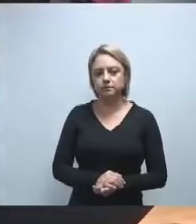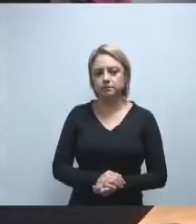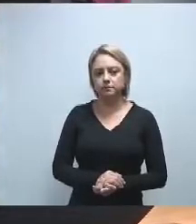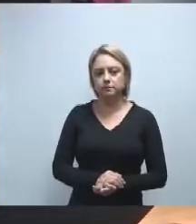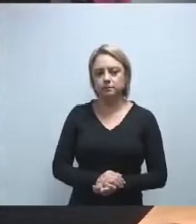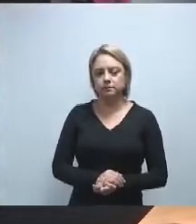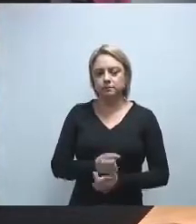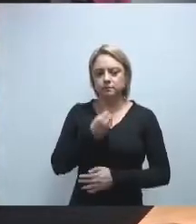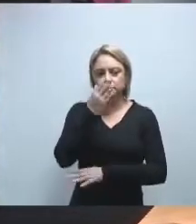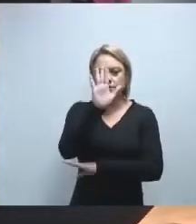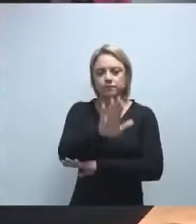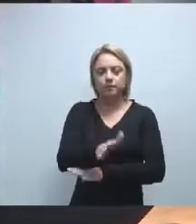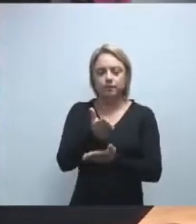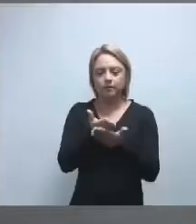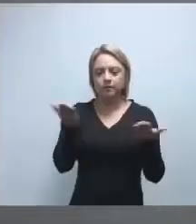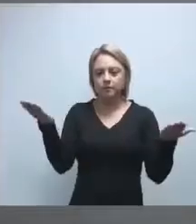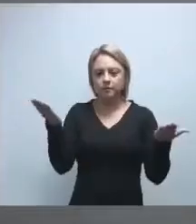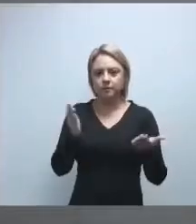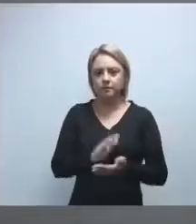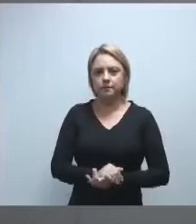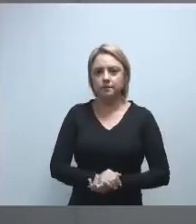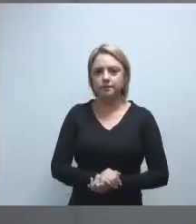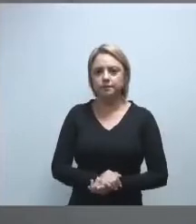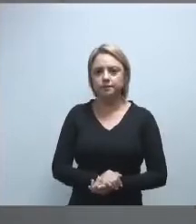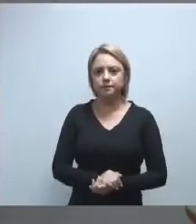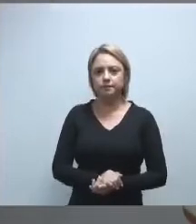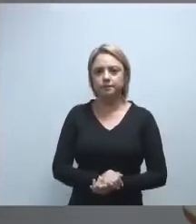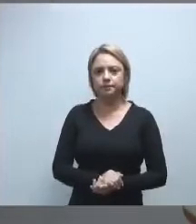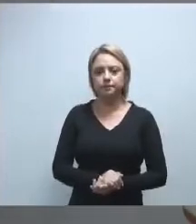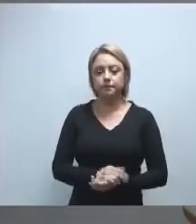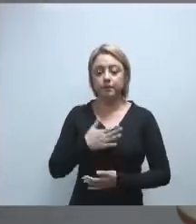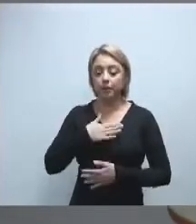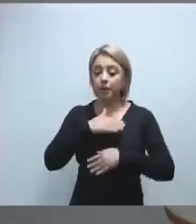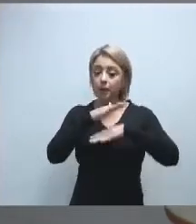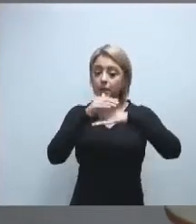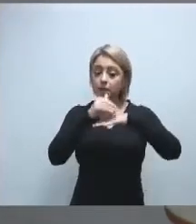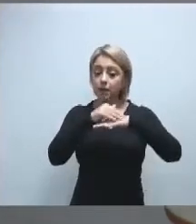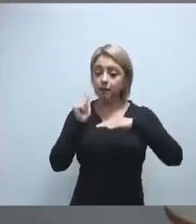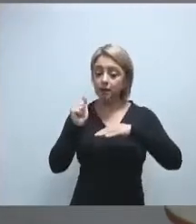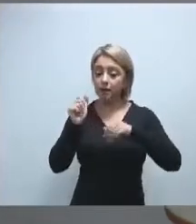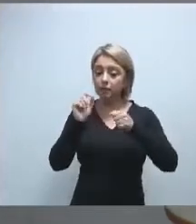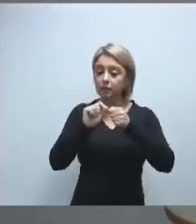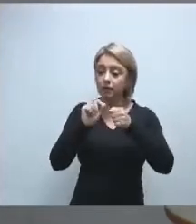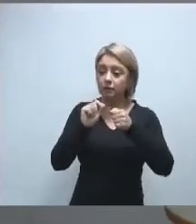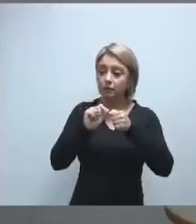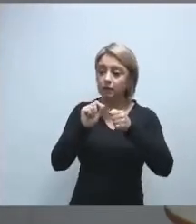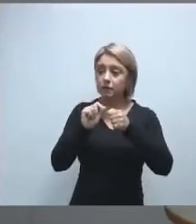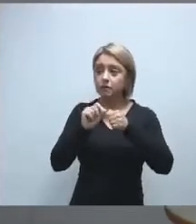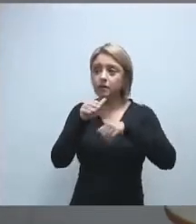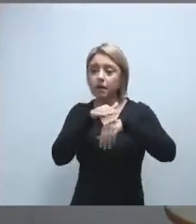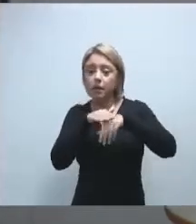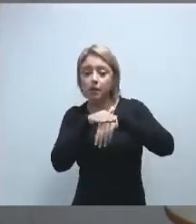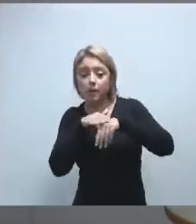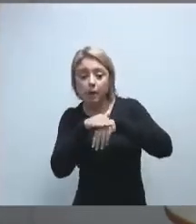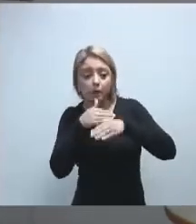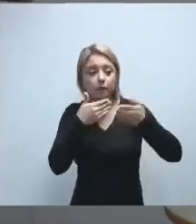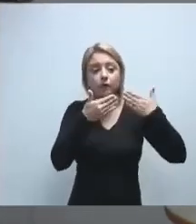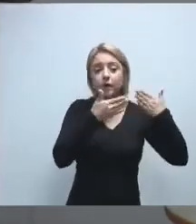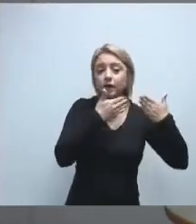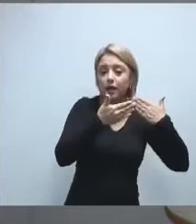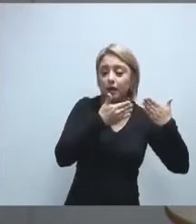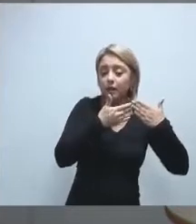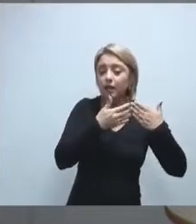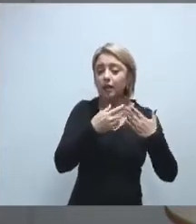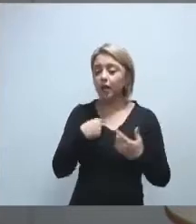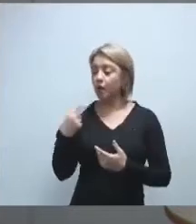boa tarde a todos me chamaram aqui pra fazer um bate bola com dois outros